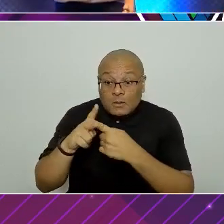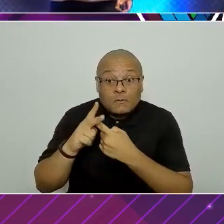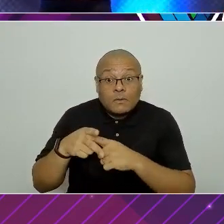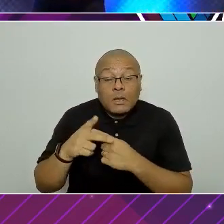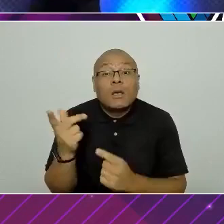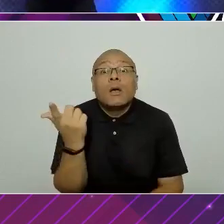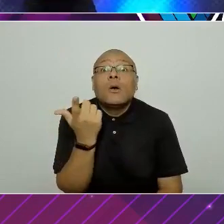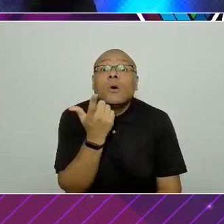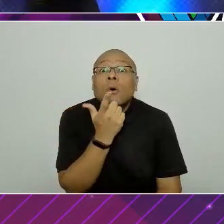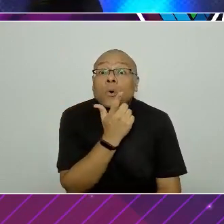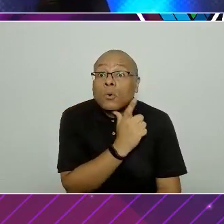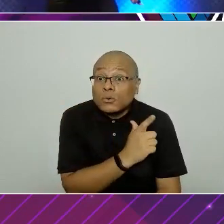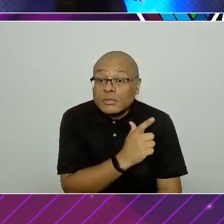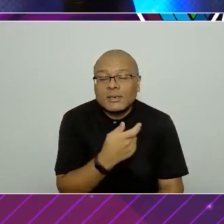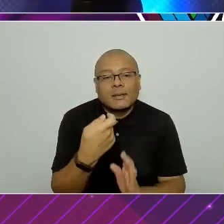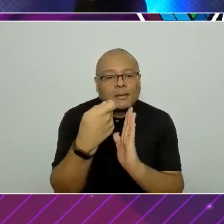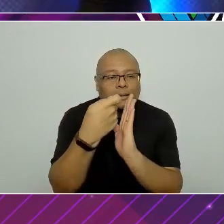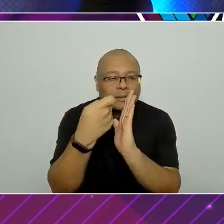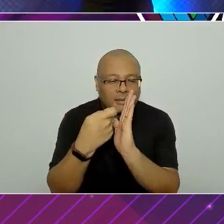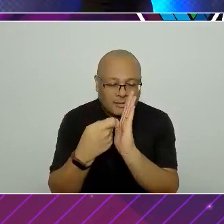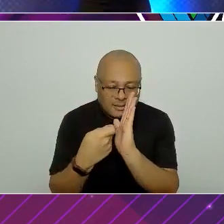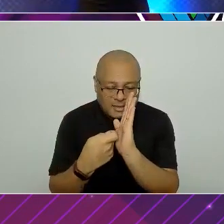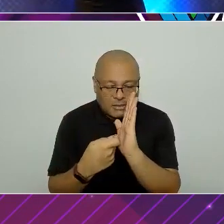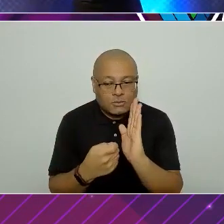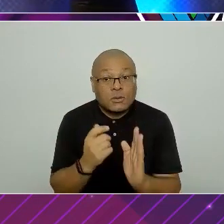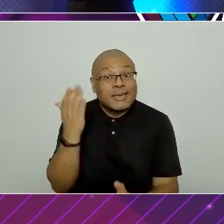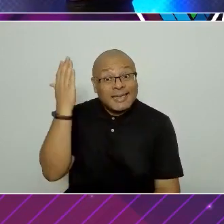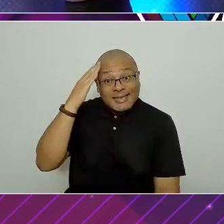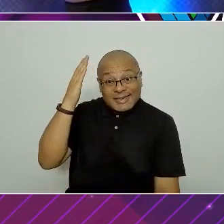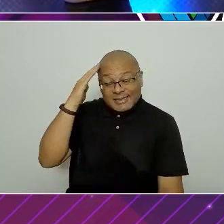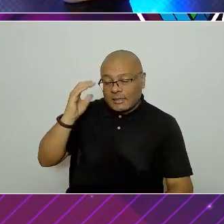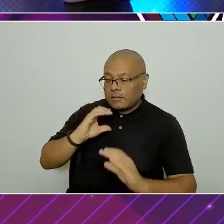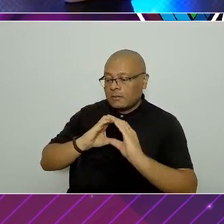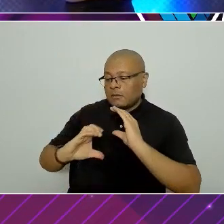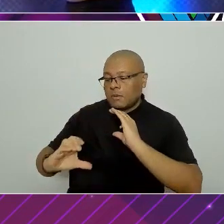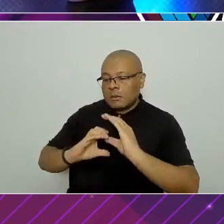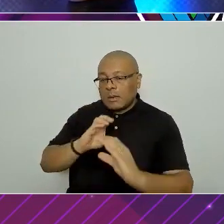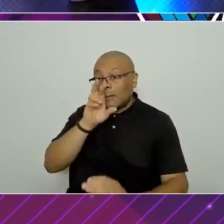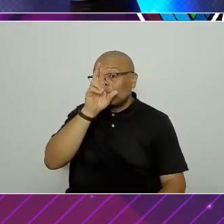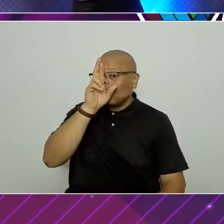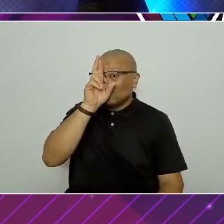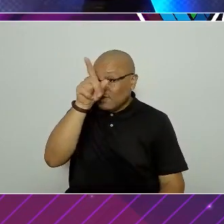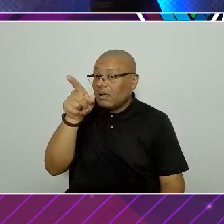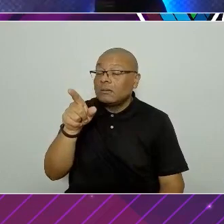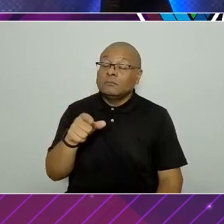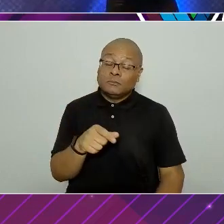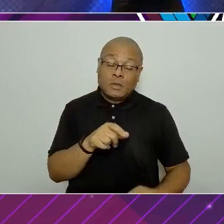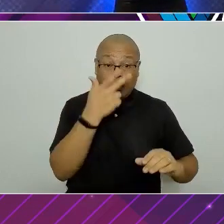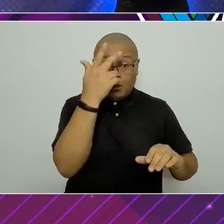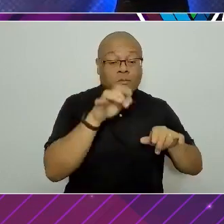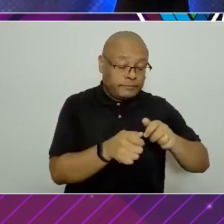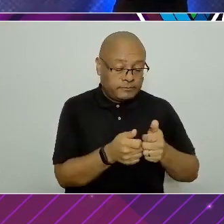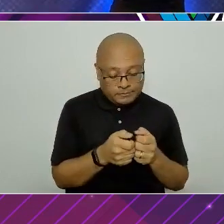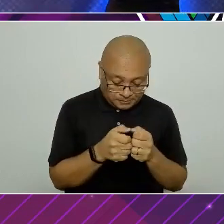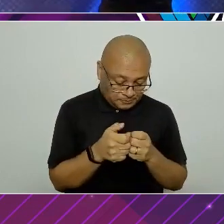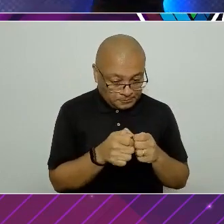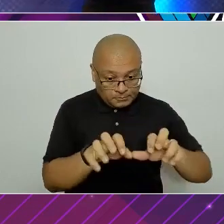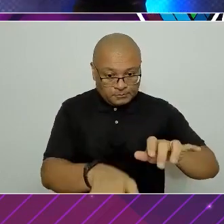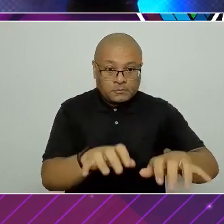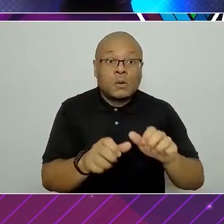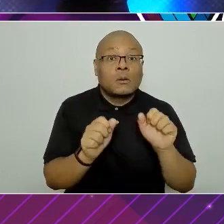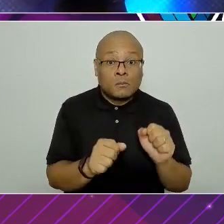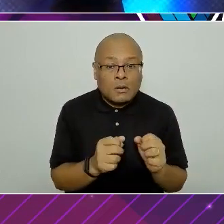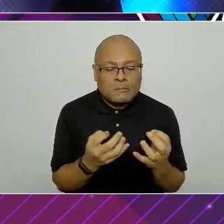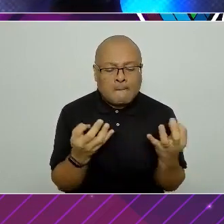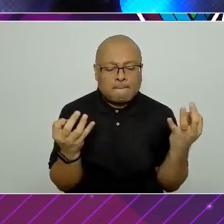conseguir gerar textos, reconhecer o que você está falando, lidar com erros, né? Porque pensa que as pessoas que estão digitando ali podem digitar muito